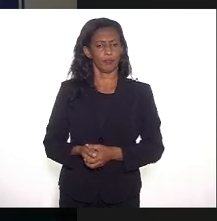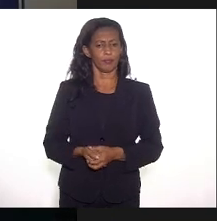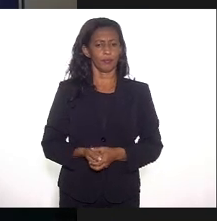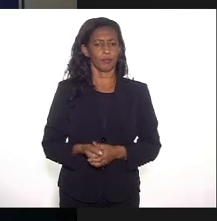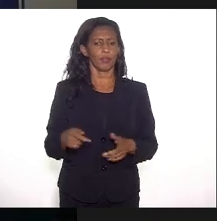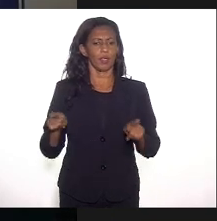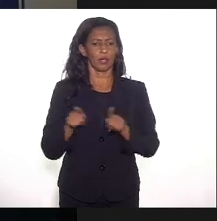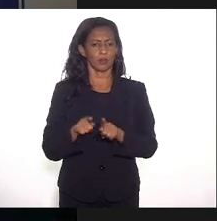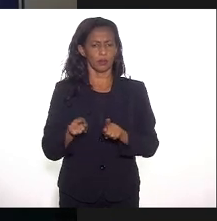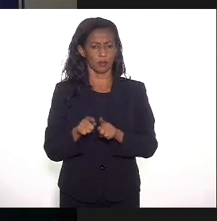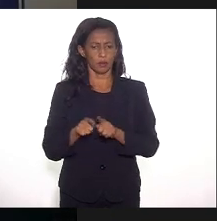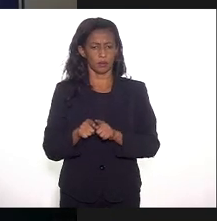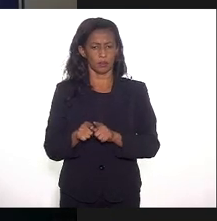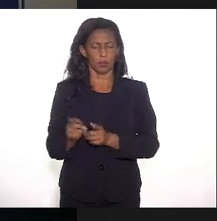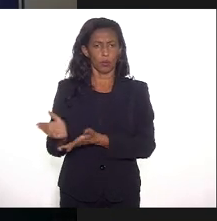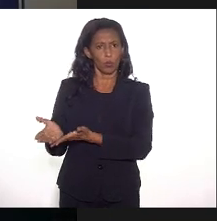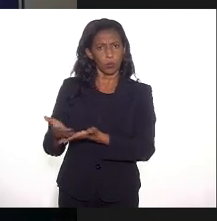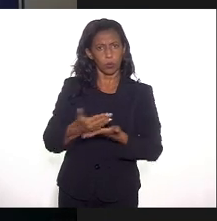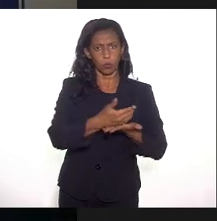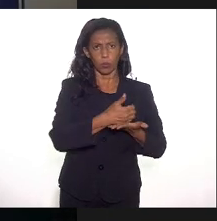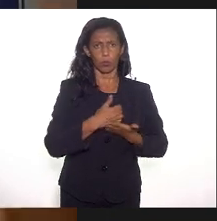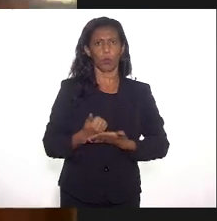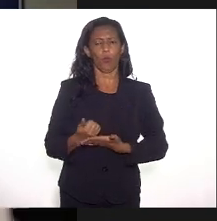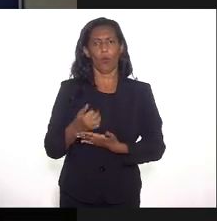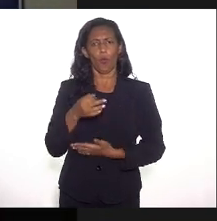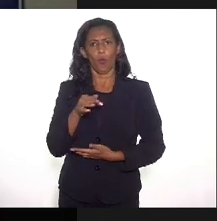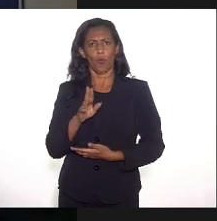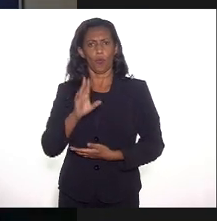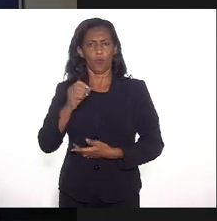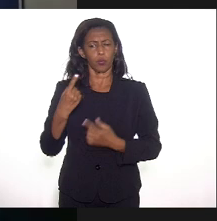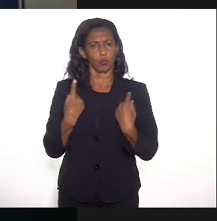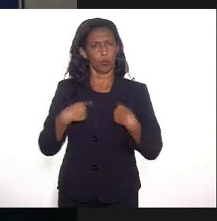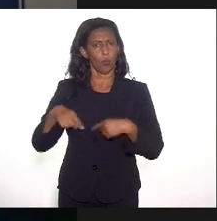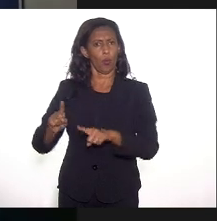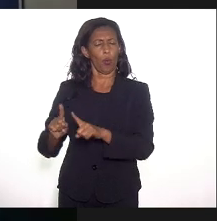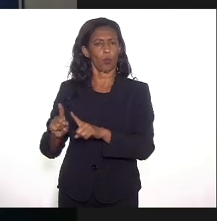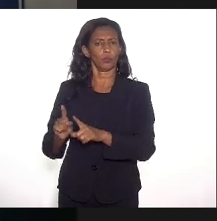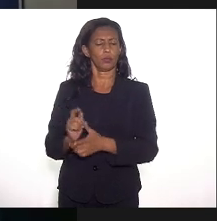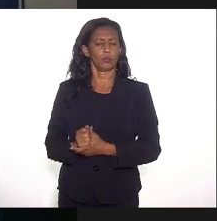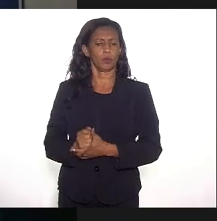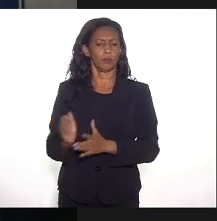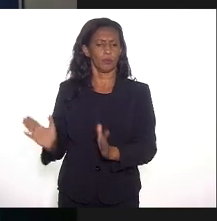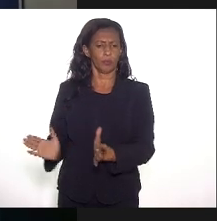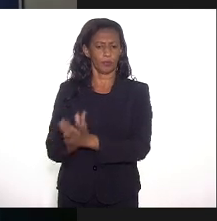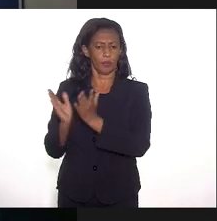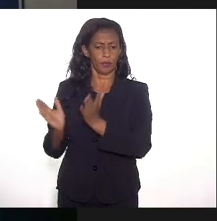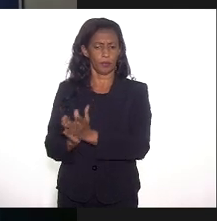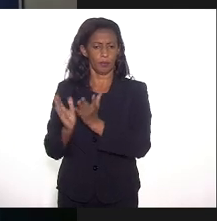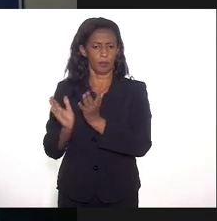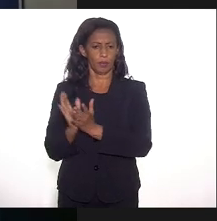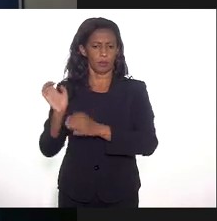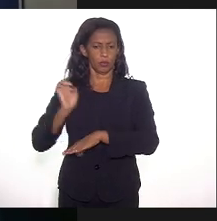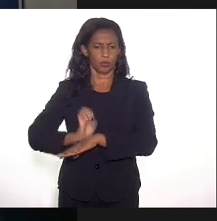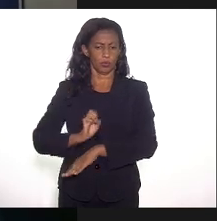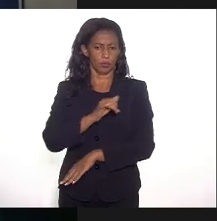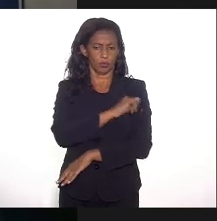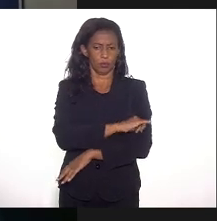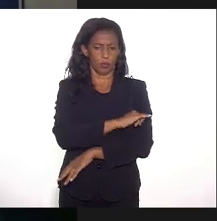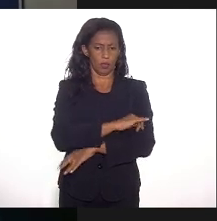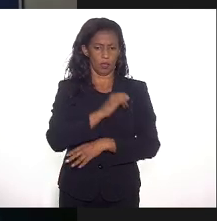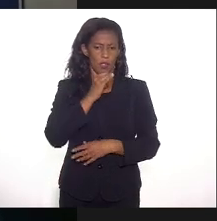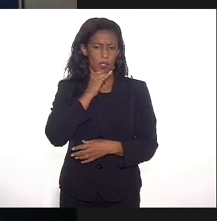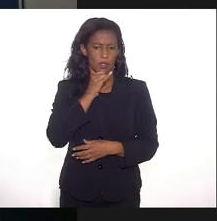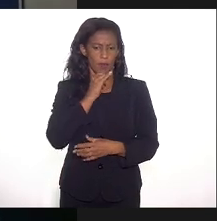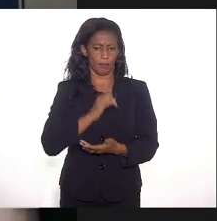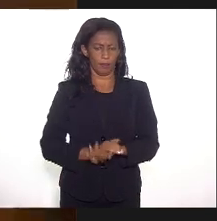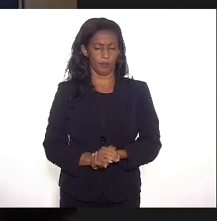desvinculação dos recursos do Fundo de Combate de Enfrentamento à Pobreza no Rio de Janeiro. Por exemplo, quando